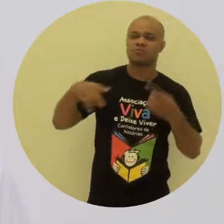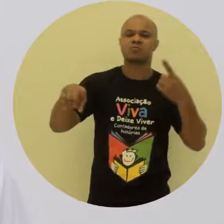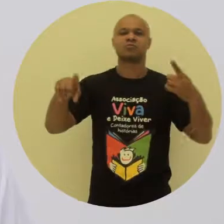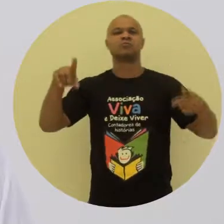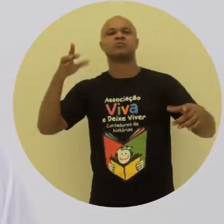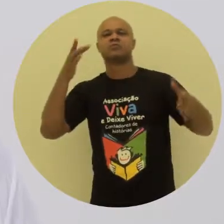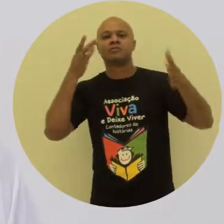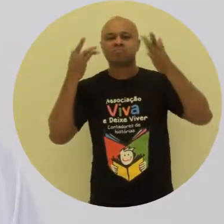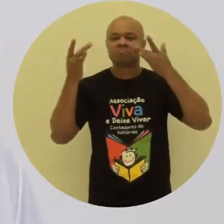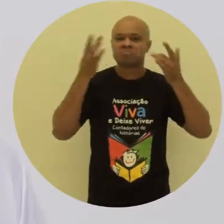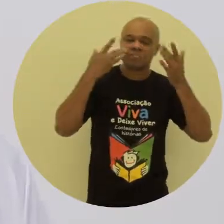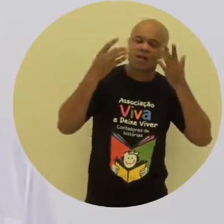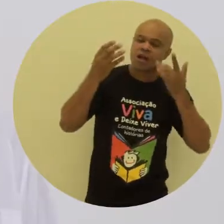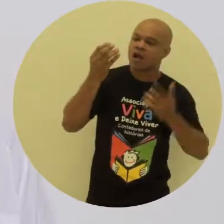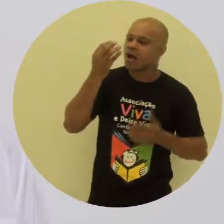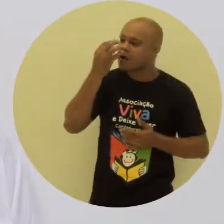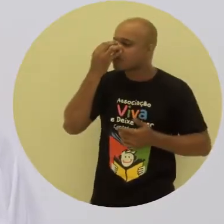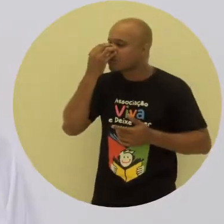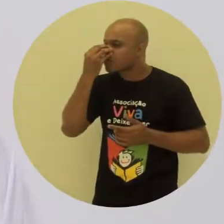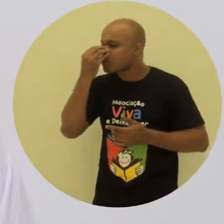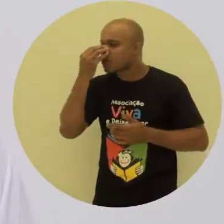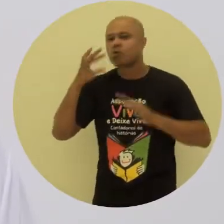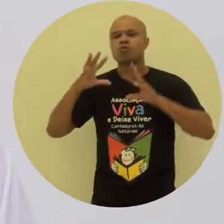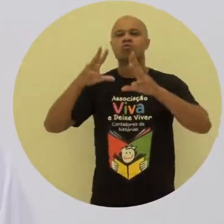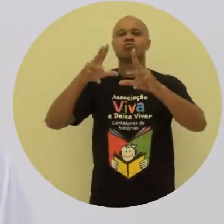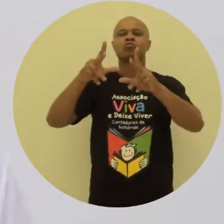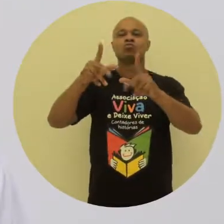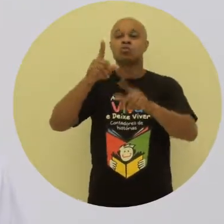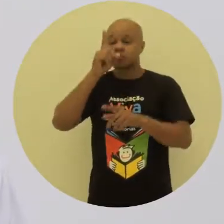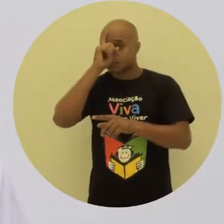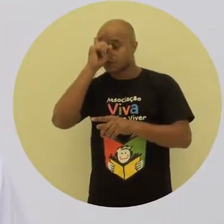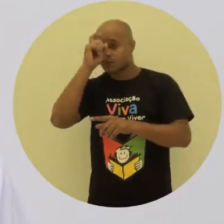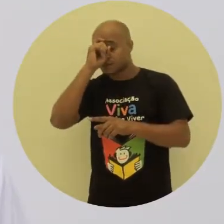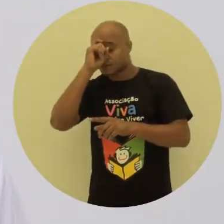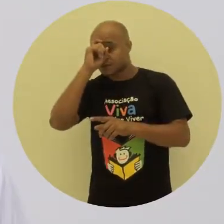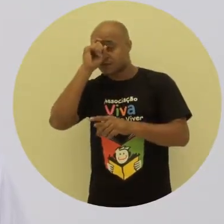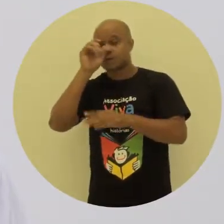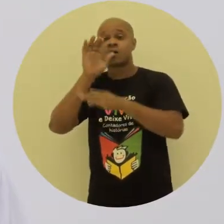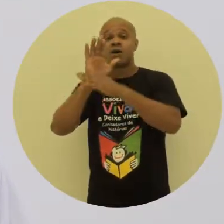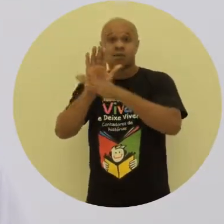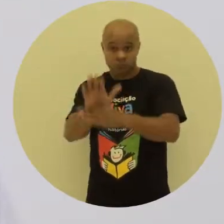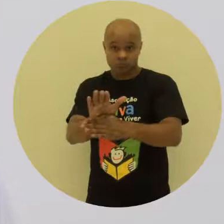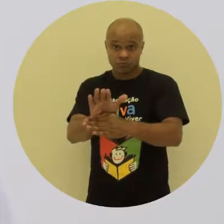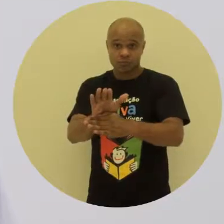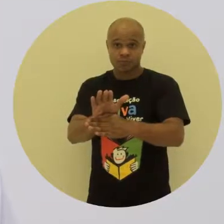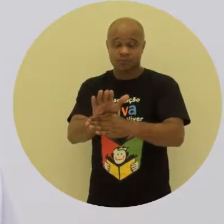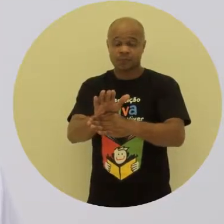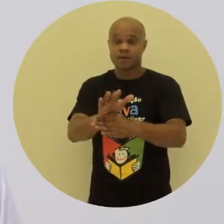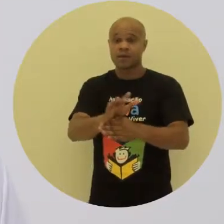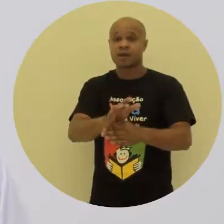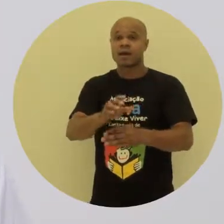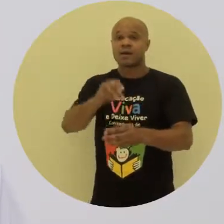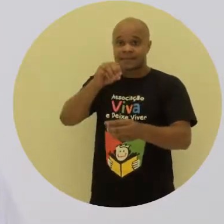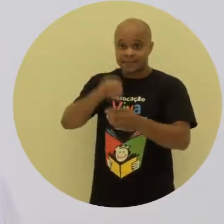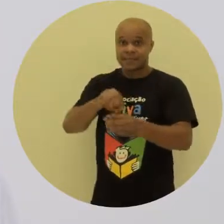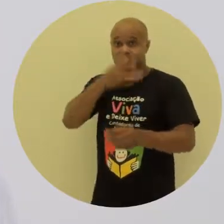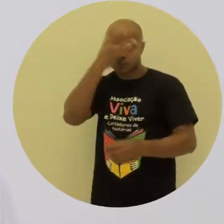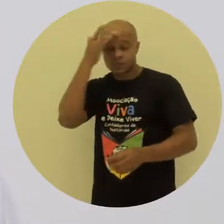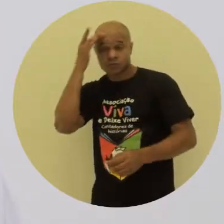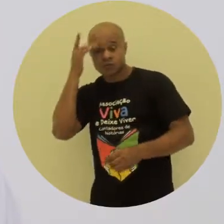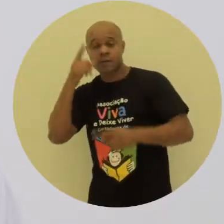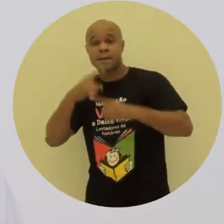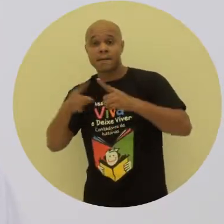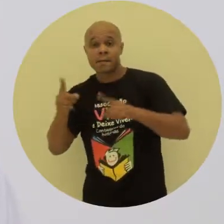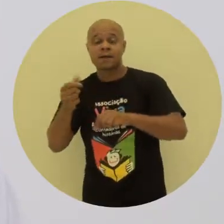o palhaço, enfim, tudo aquilo que o hospital promove para o bem-estar, não só do paciente, mas também do